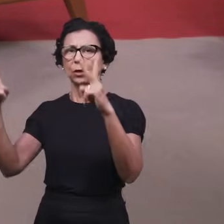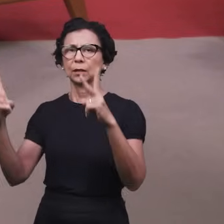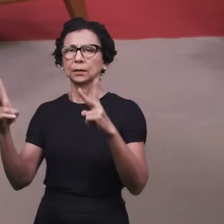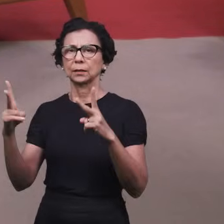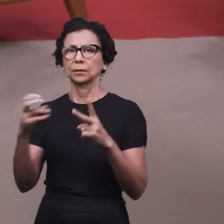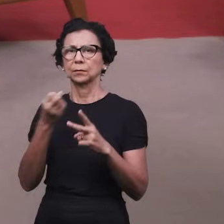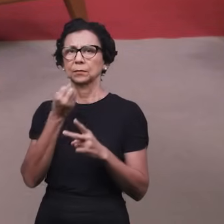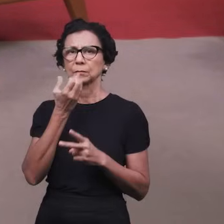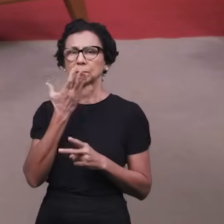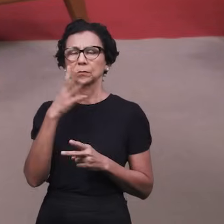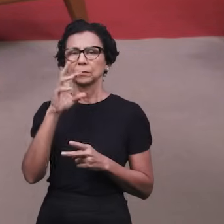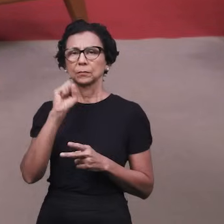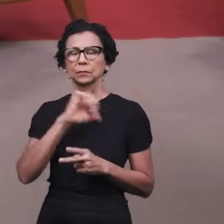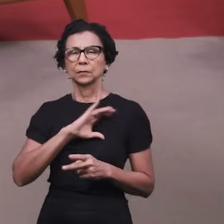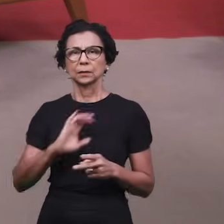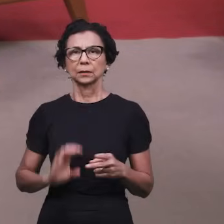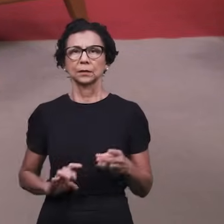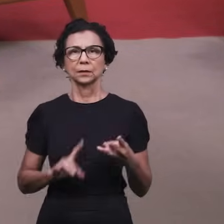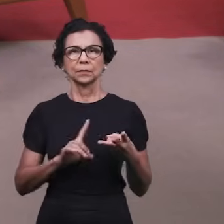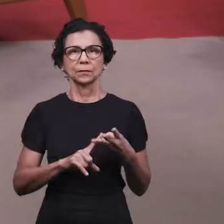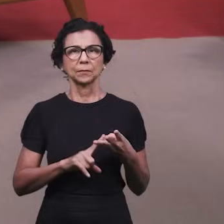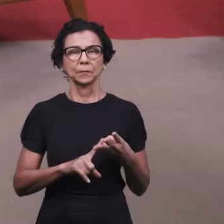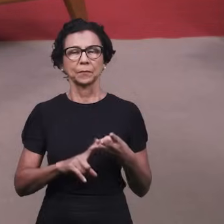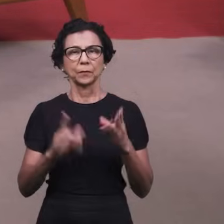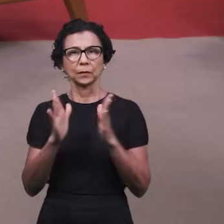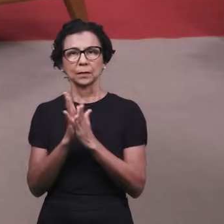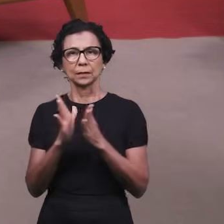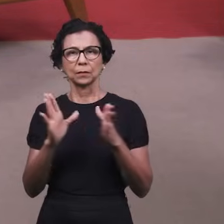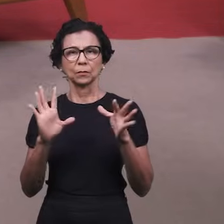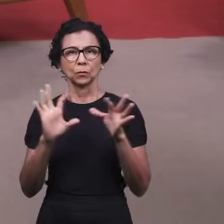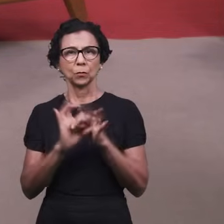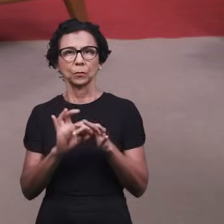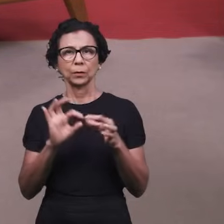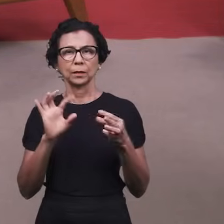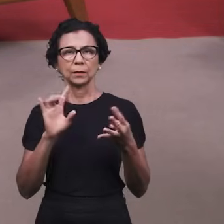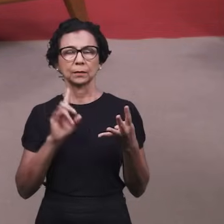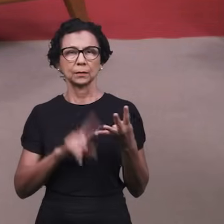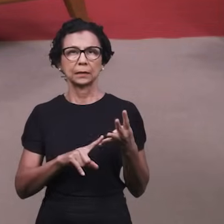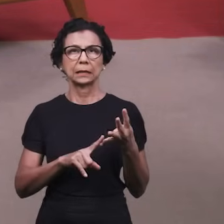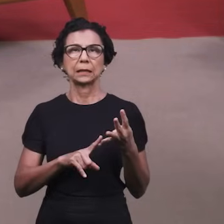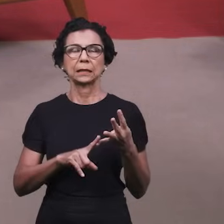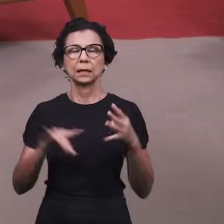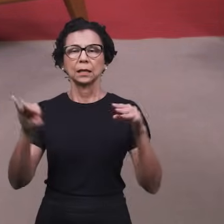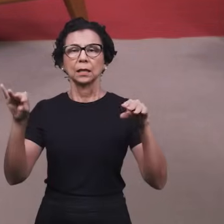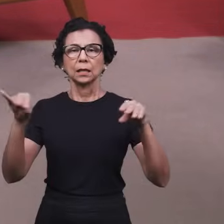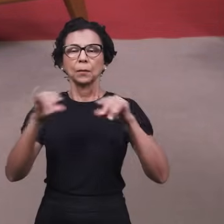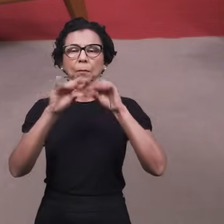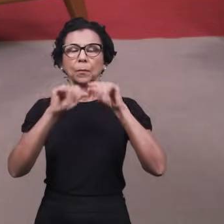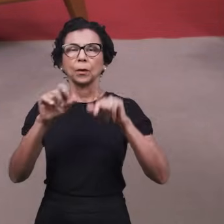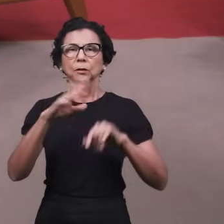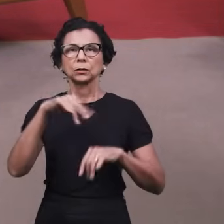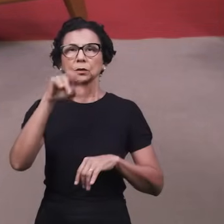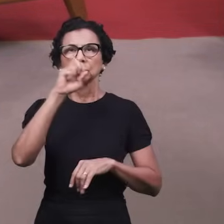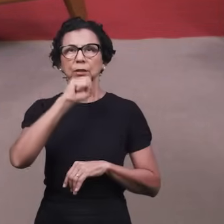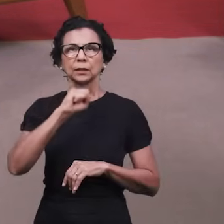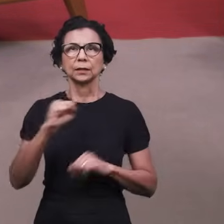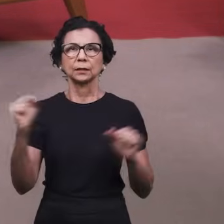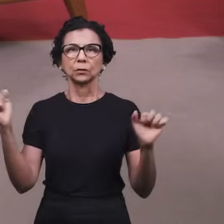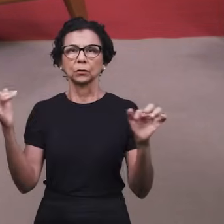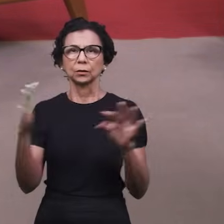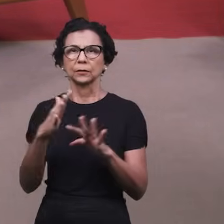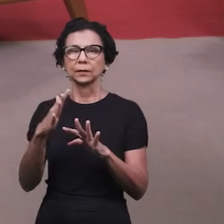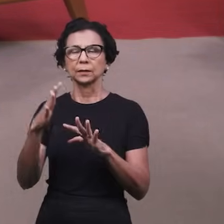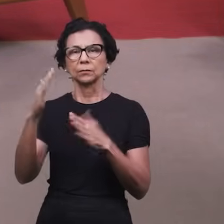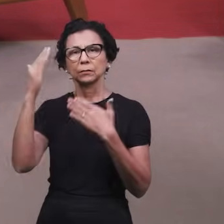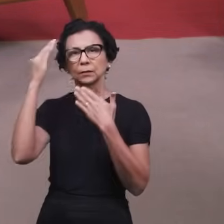terem enviado as suas participações, bem como a todos os demais irmãos que também enviaram as suas participações. Quer participar? É só apontar a câmera para o